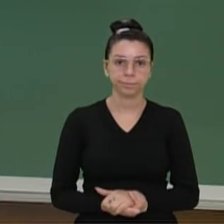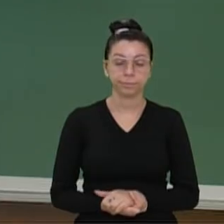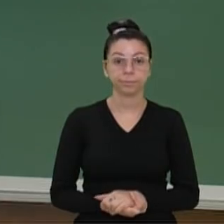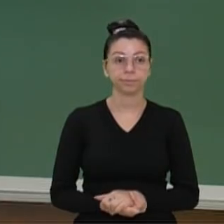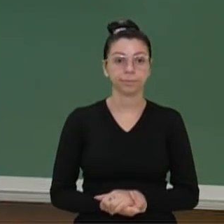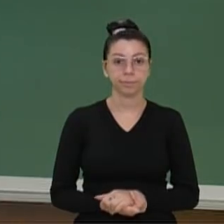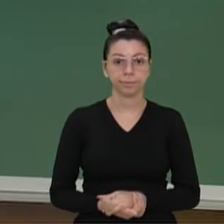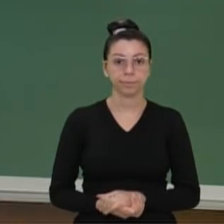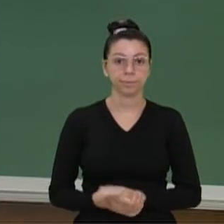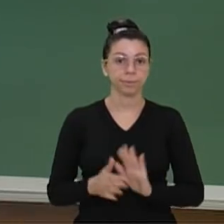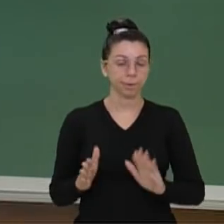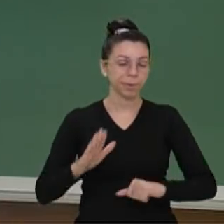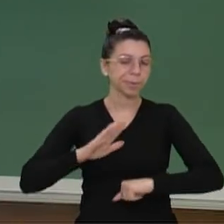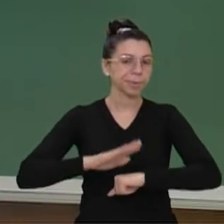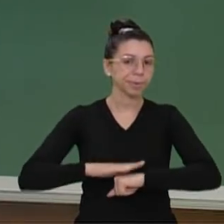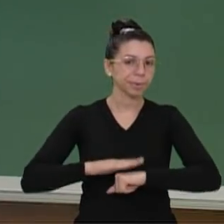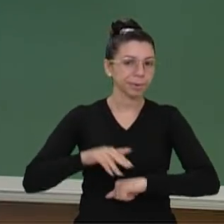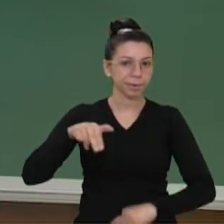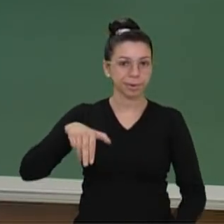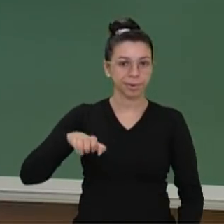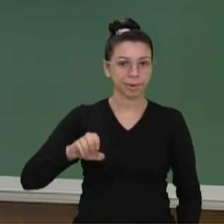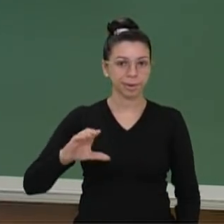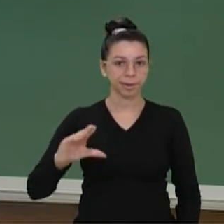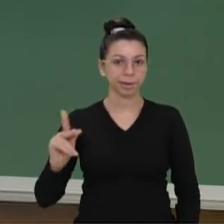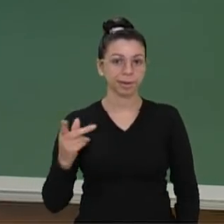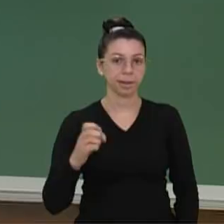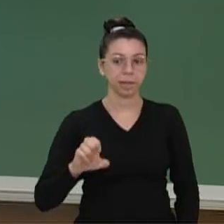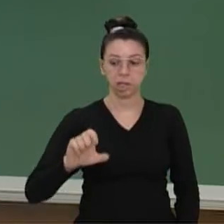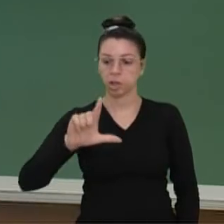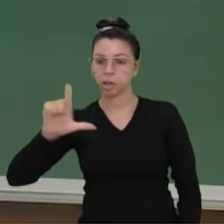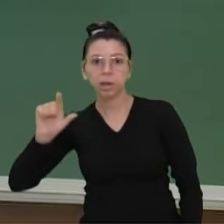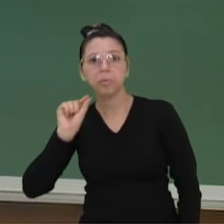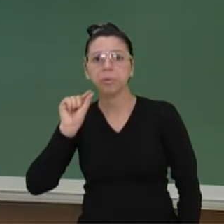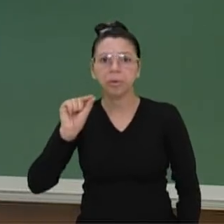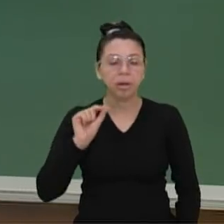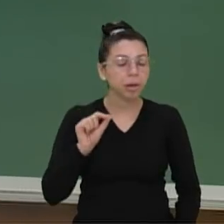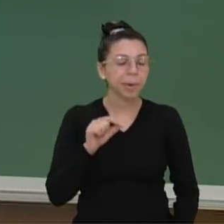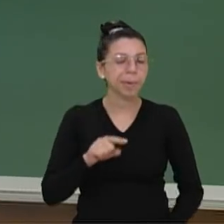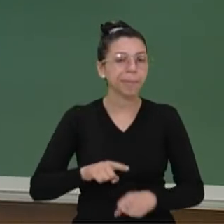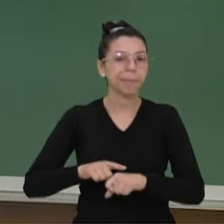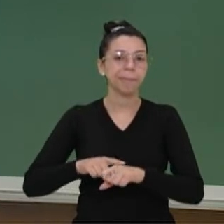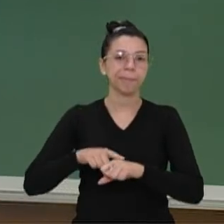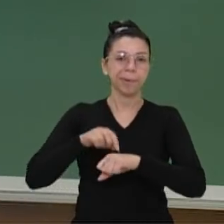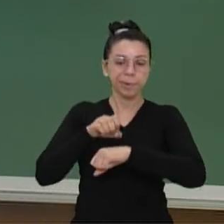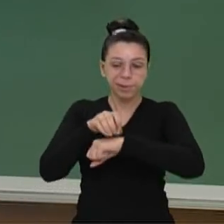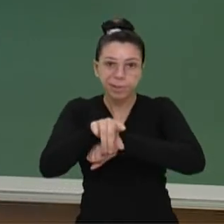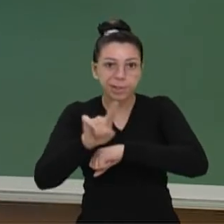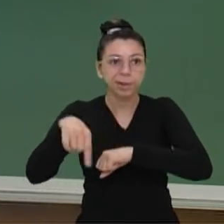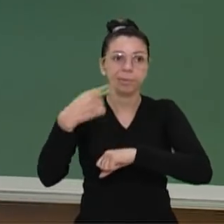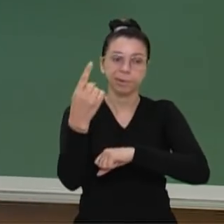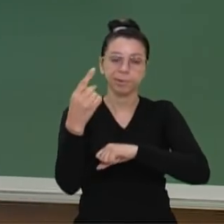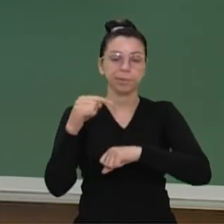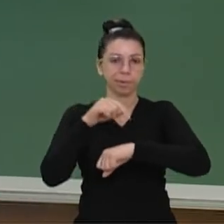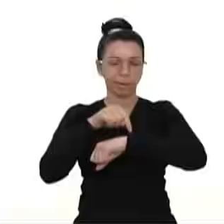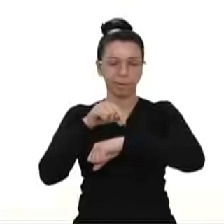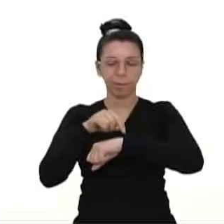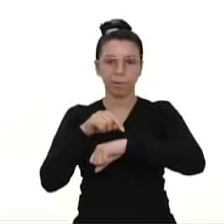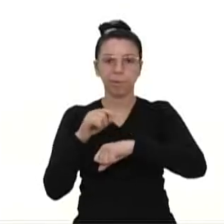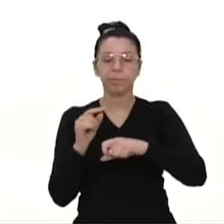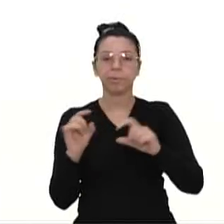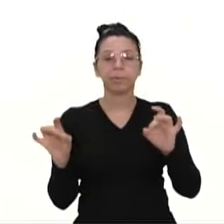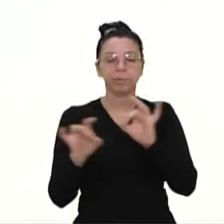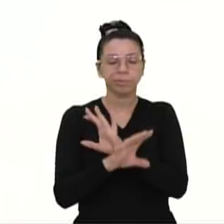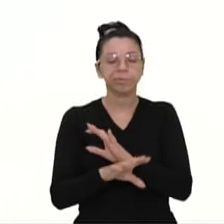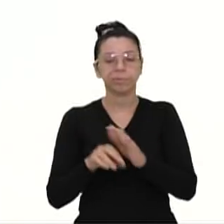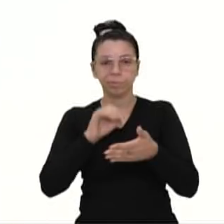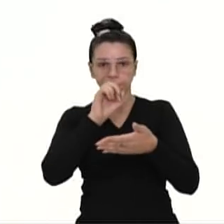Olha só o professor Neckel aqui para mais uma dica, hein? Você faz a substituição, só vai deixar essa tela mais uns minutos para você terminar o exercício, mas